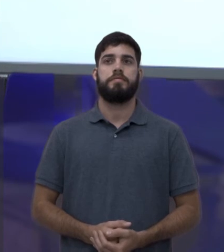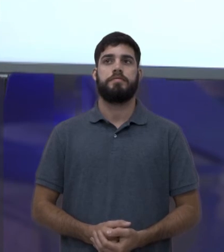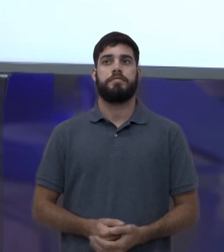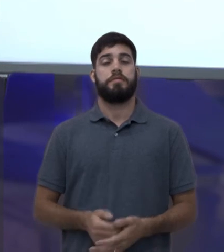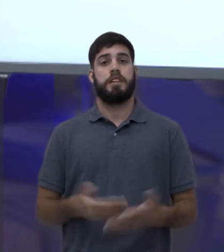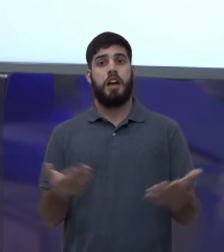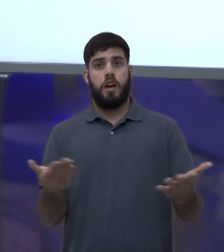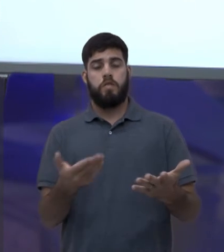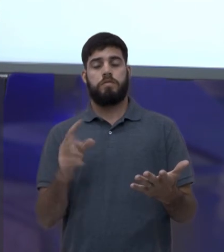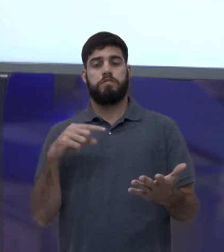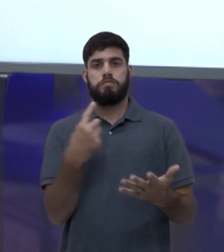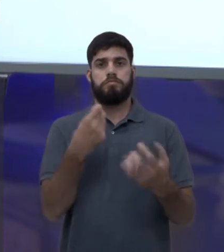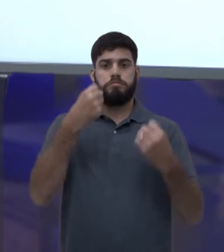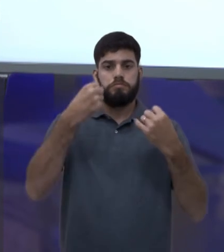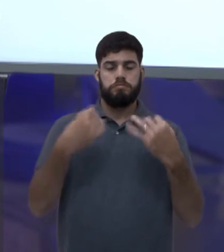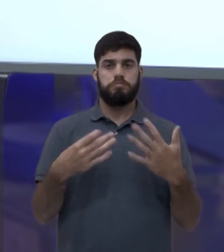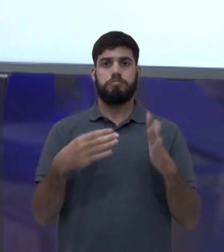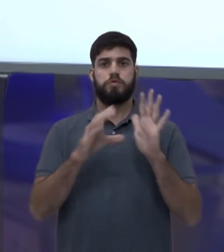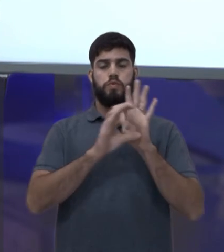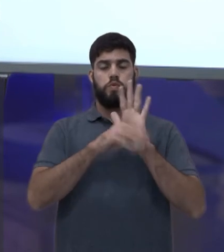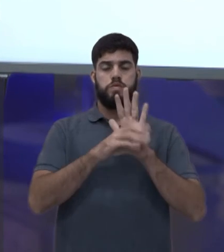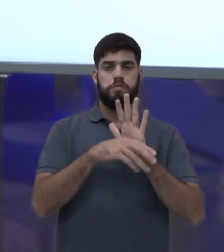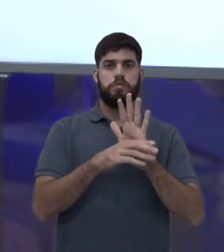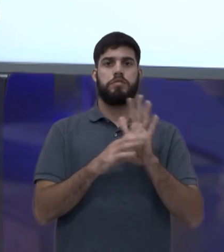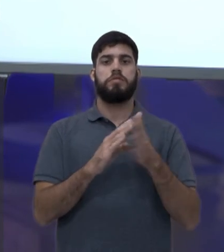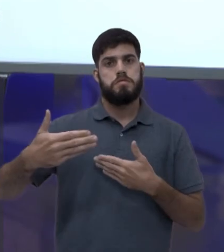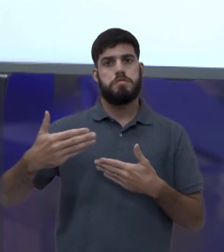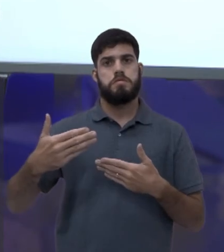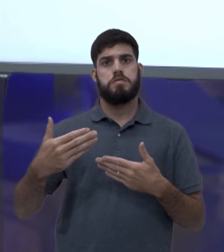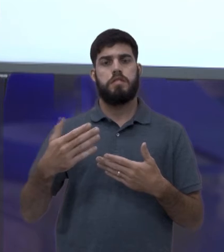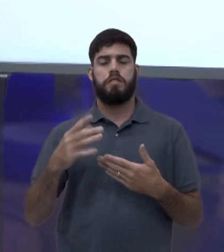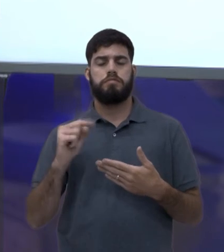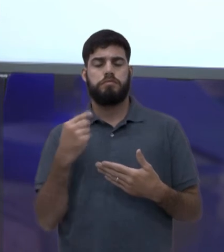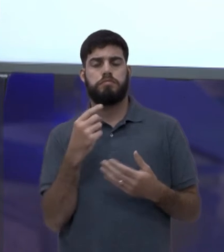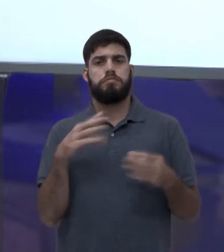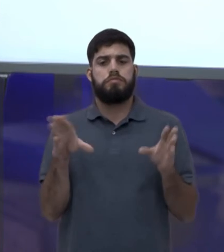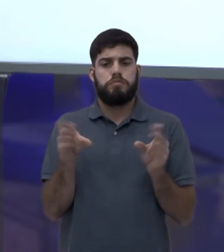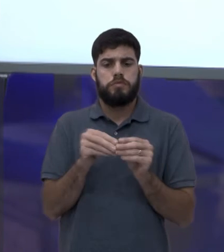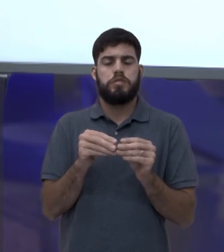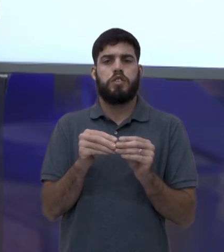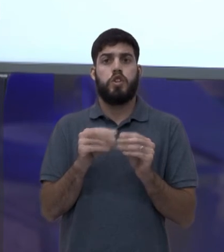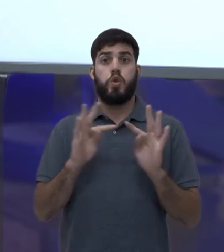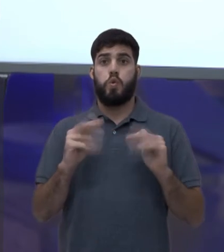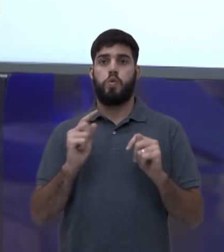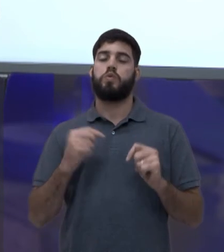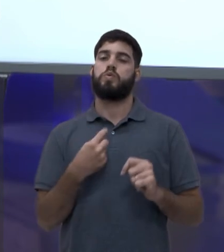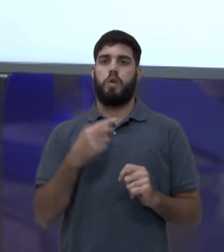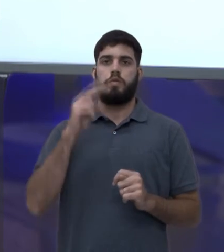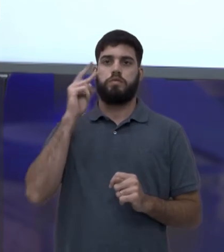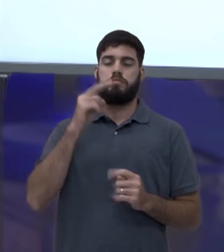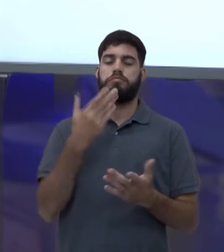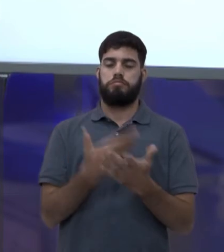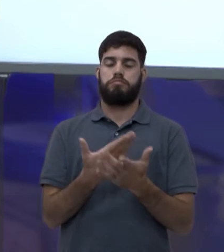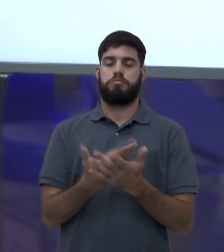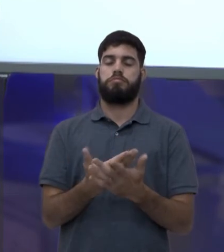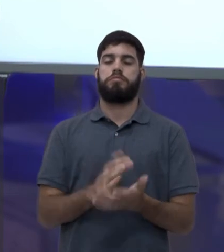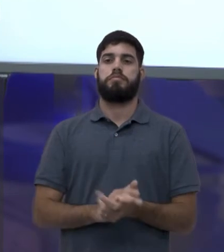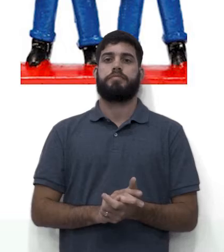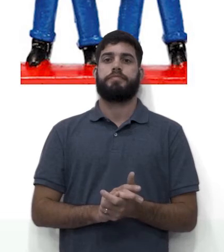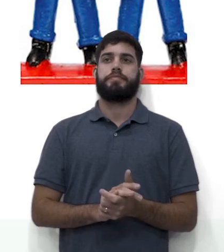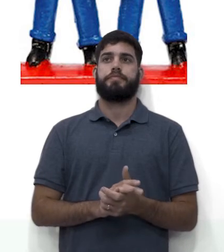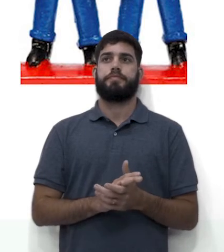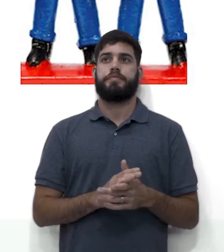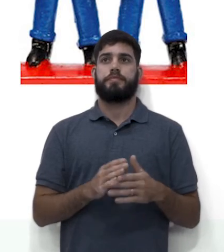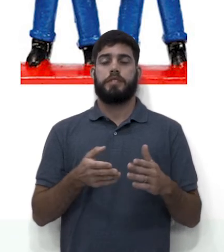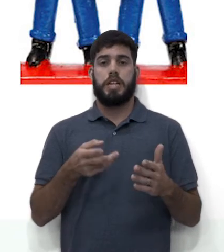Trazendo agora o conceito de sequências recursivas, ou seja, vamos sintetizar tudo aquilo que a gente viu. A sequência recursiva